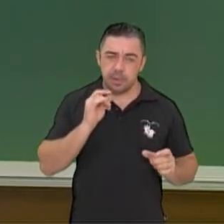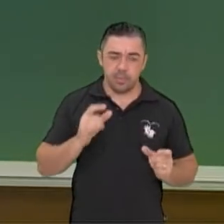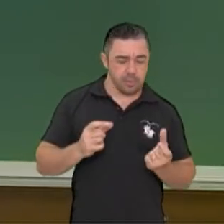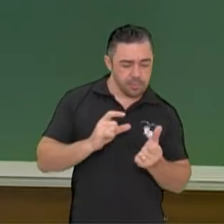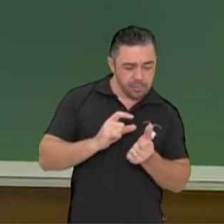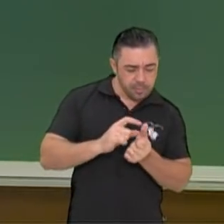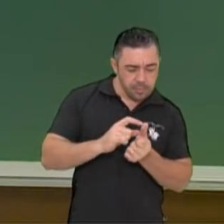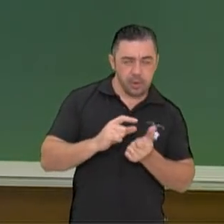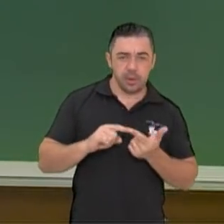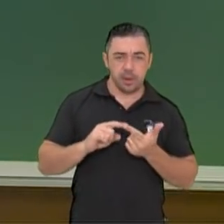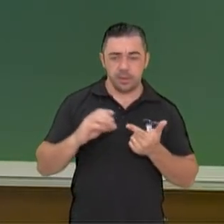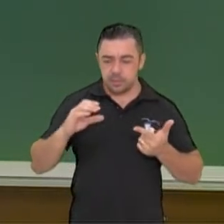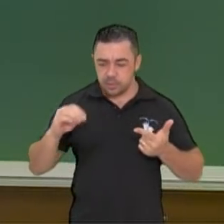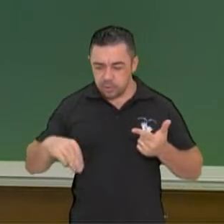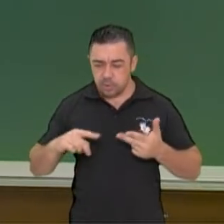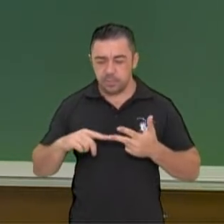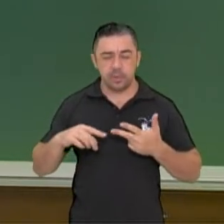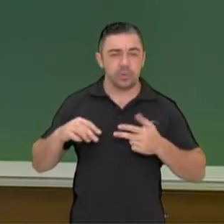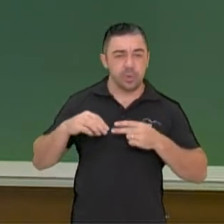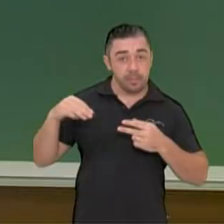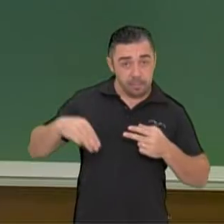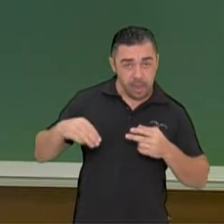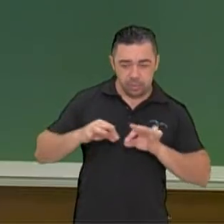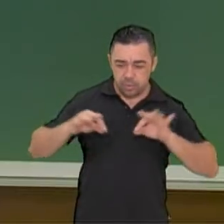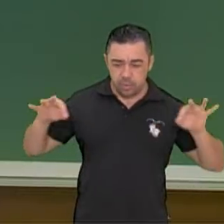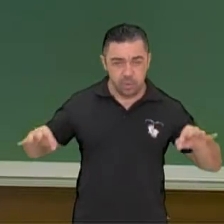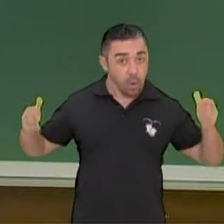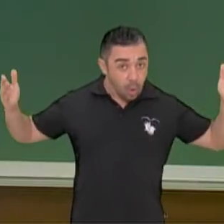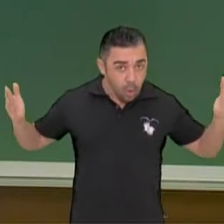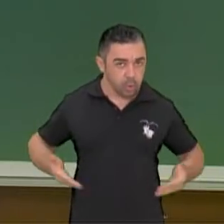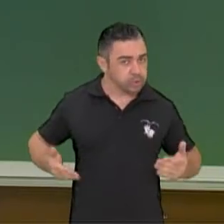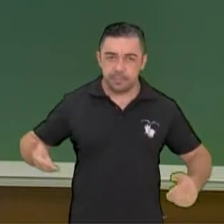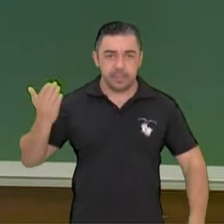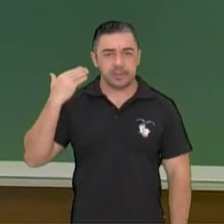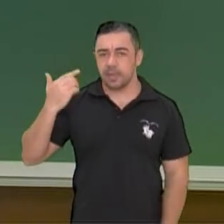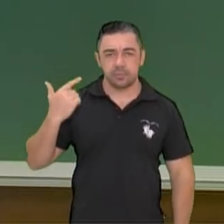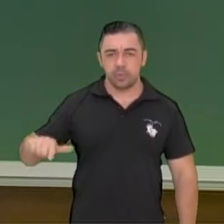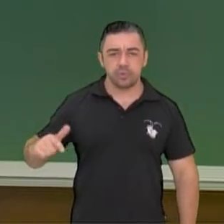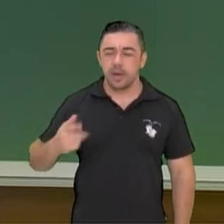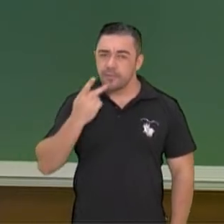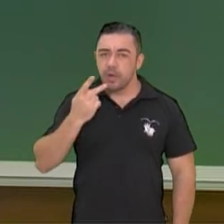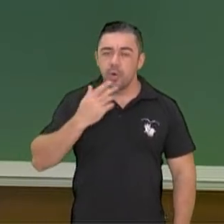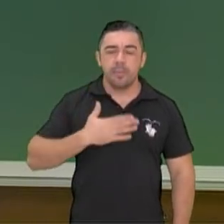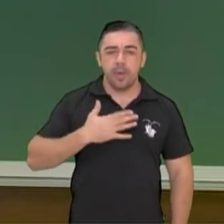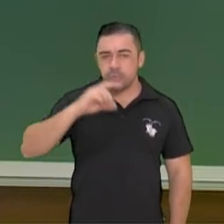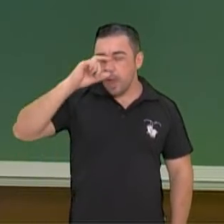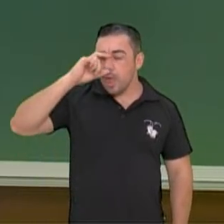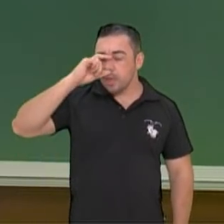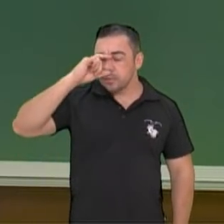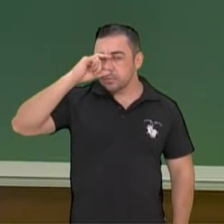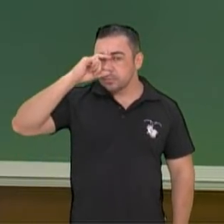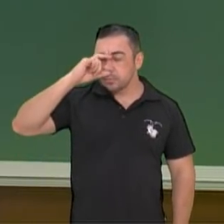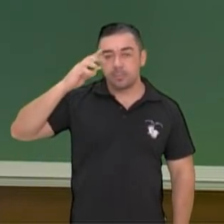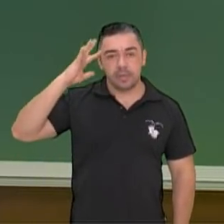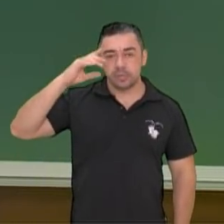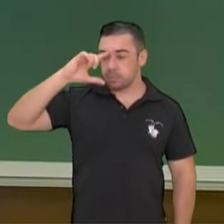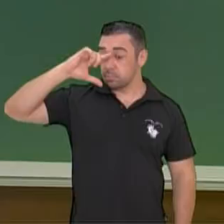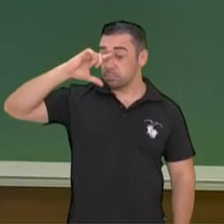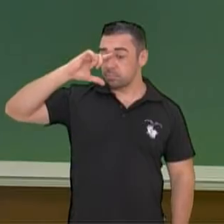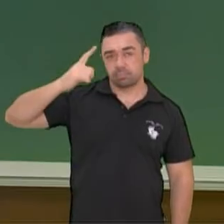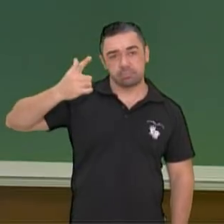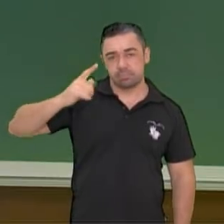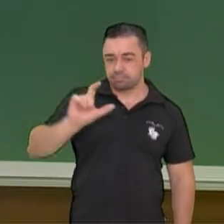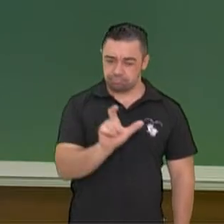centímetros, metros que utilizamos, por exemplo, atualmente. Esse senhor feudal inventou de colocar o nariz dele. Eu imagino que o nariz do cara era enorme, né? Sei